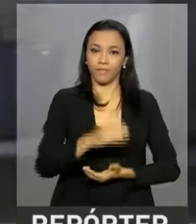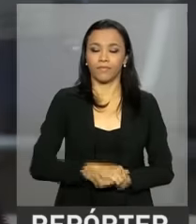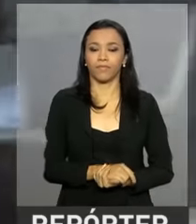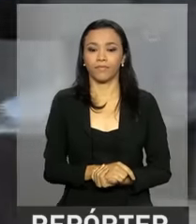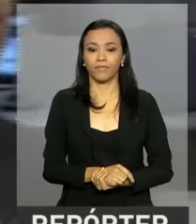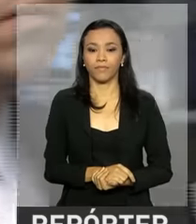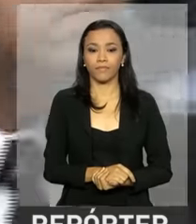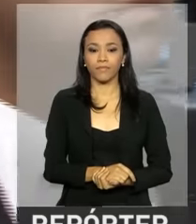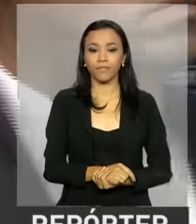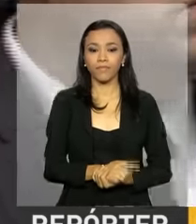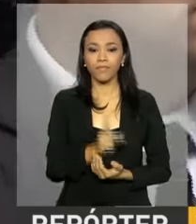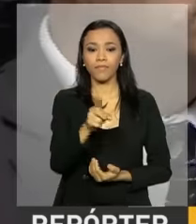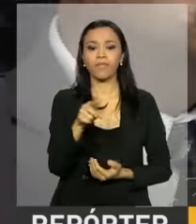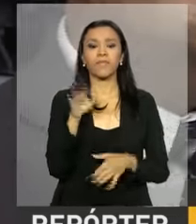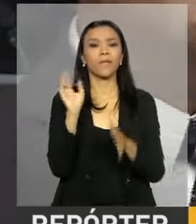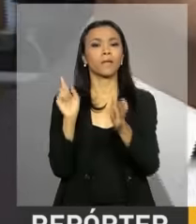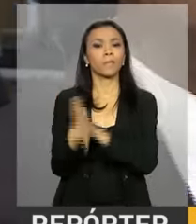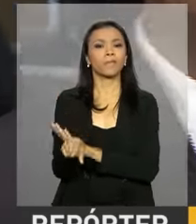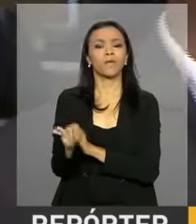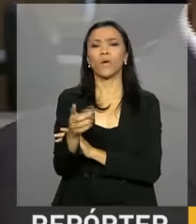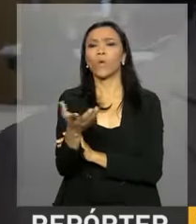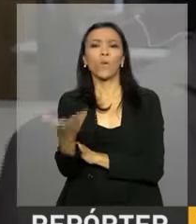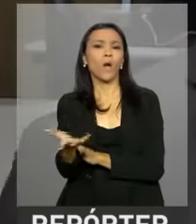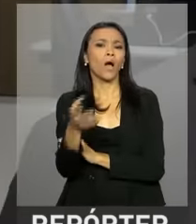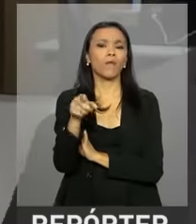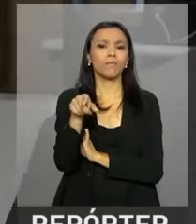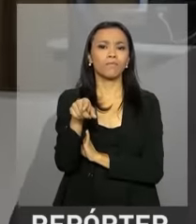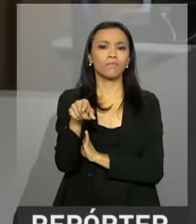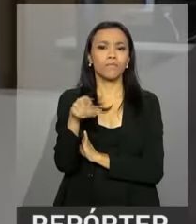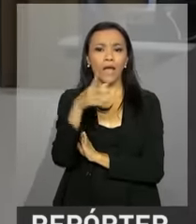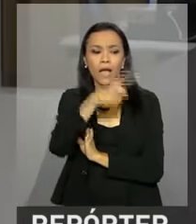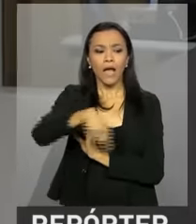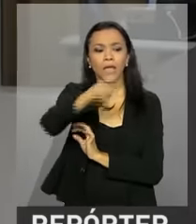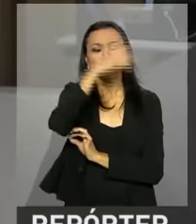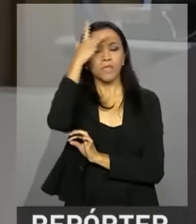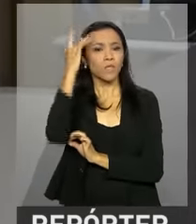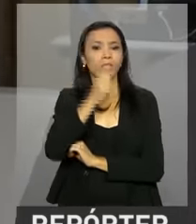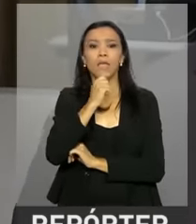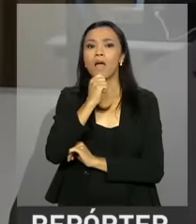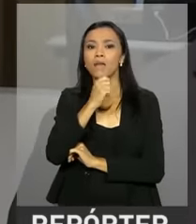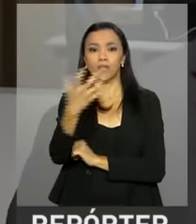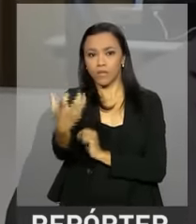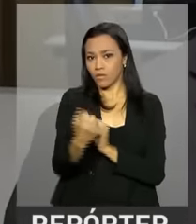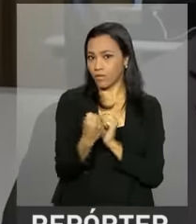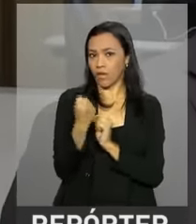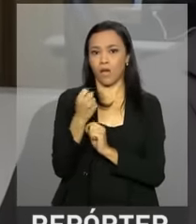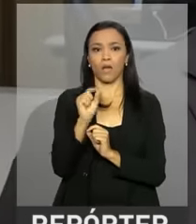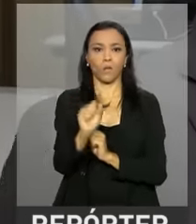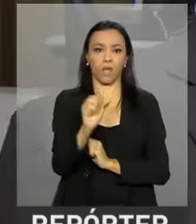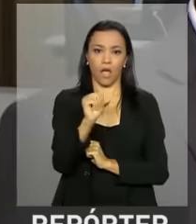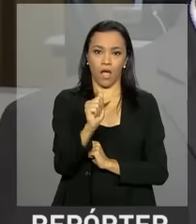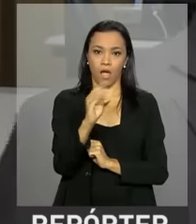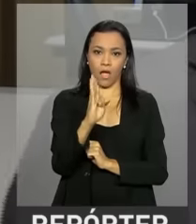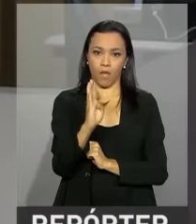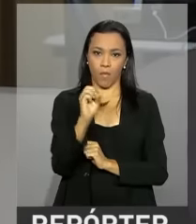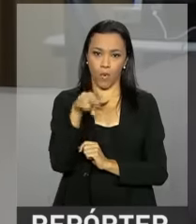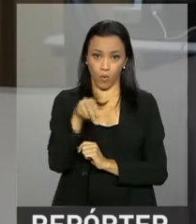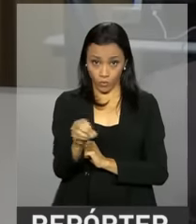Nogueira Ministro Qual que é a dica que o senhor dá para os trabalhadores que ainda não requereram o abono